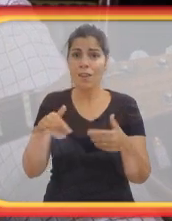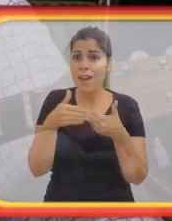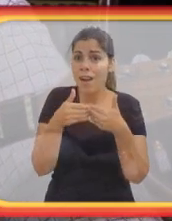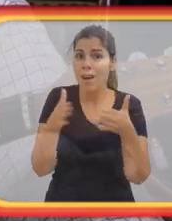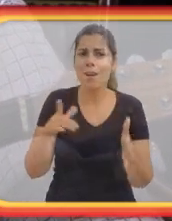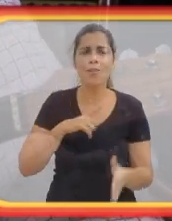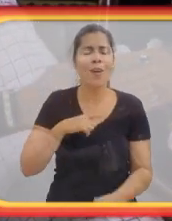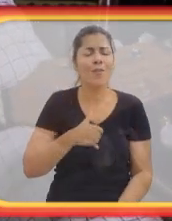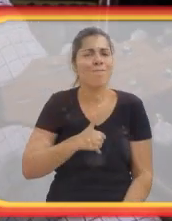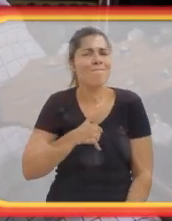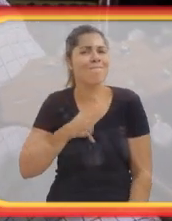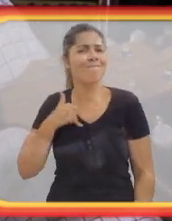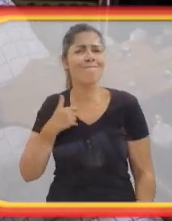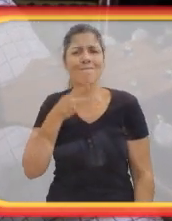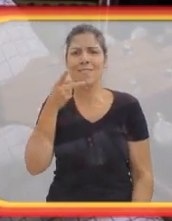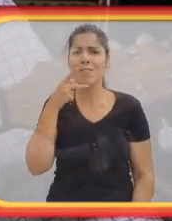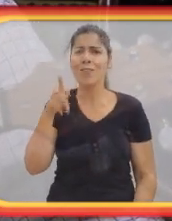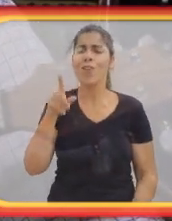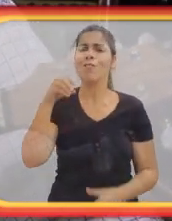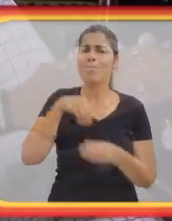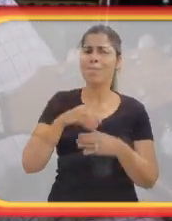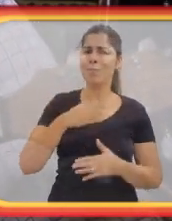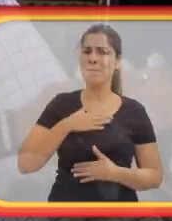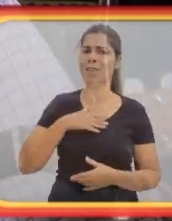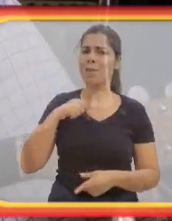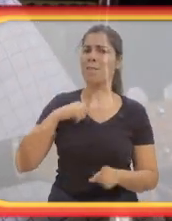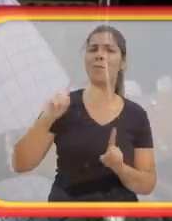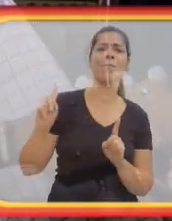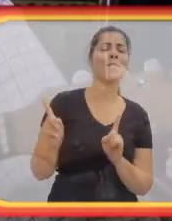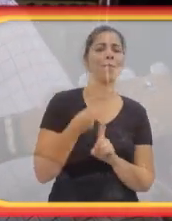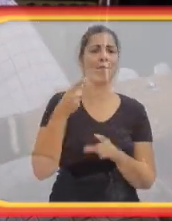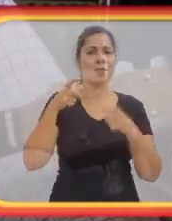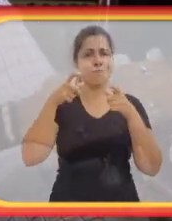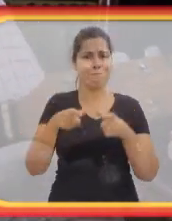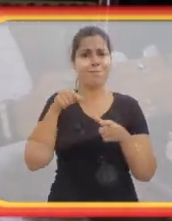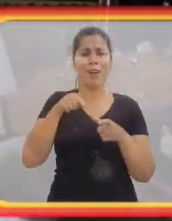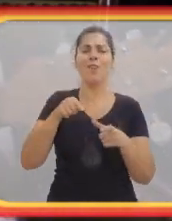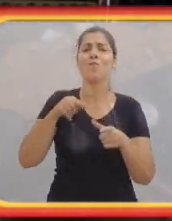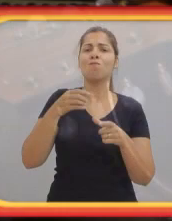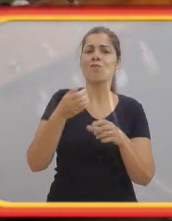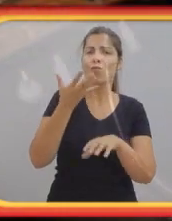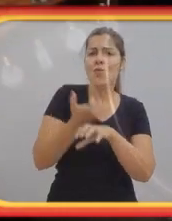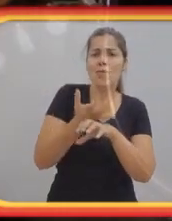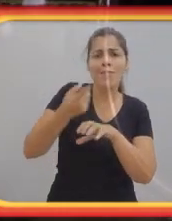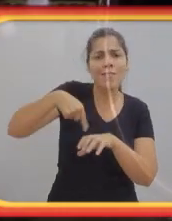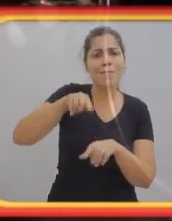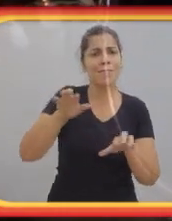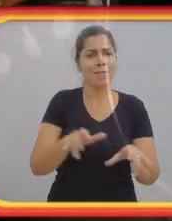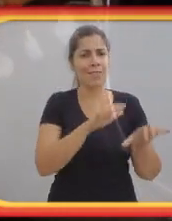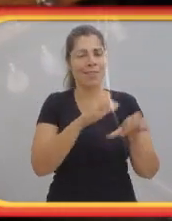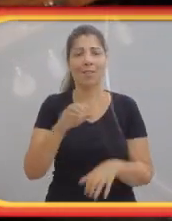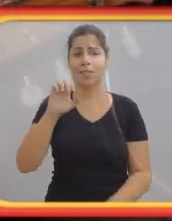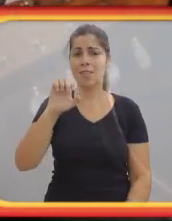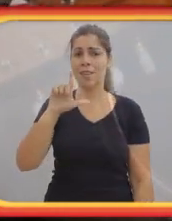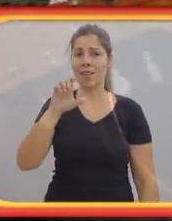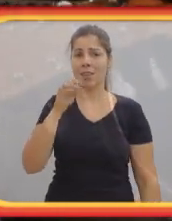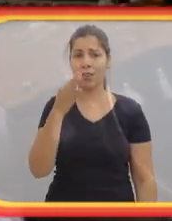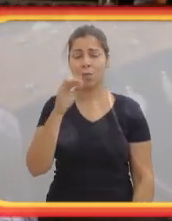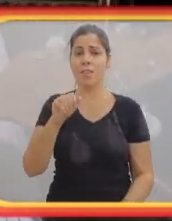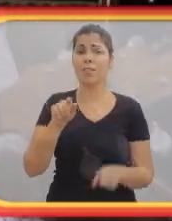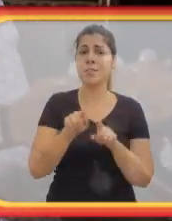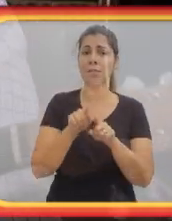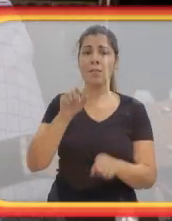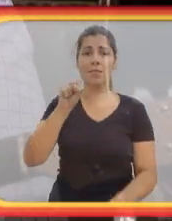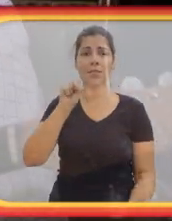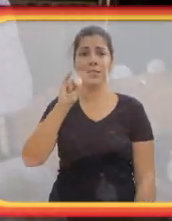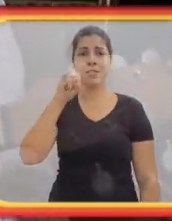nova dimensão direcional ao instrumento. O instrumento era usado dentro de um tipo